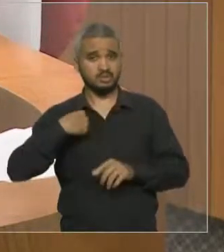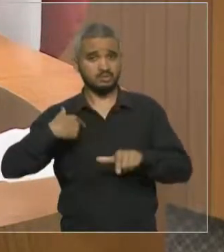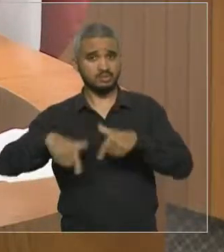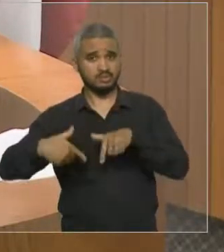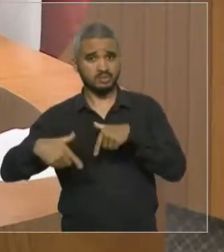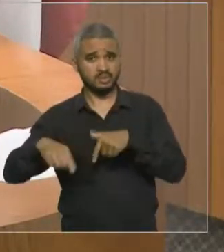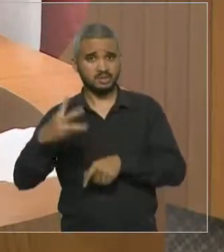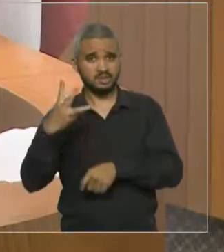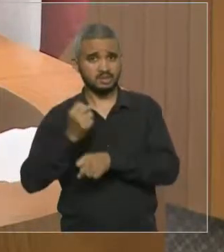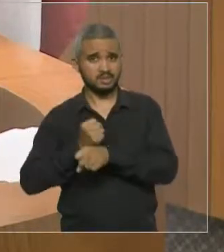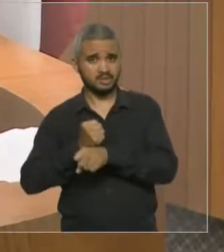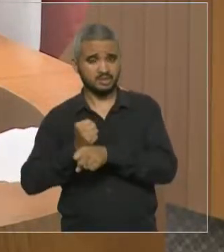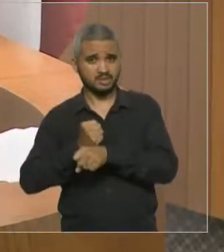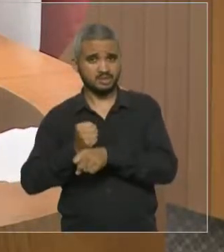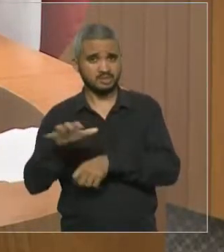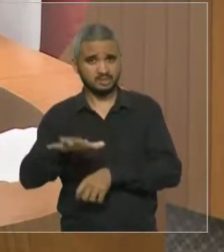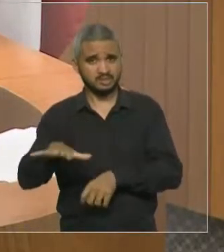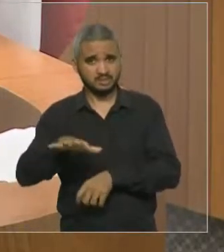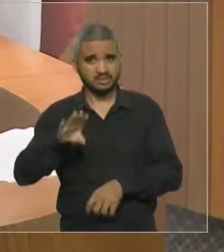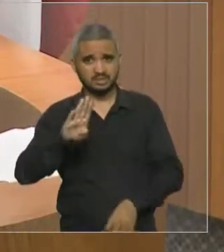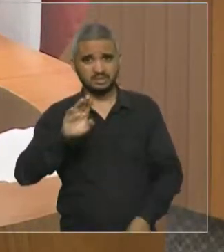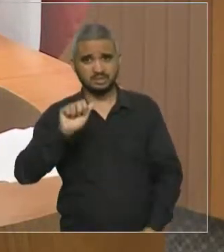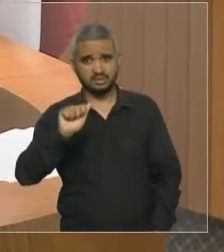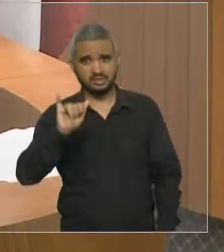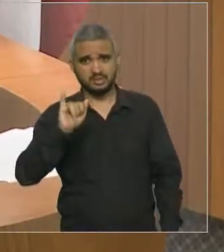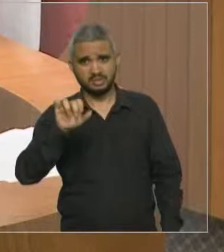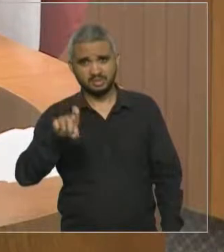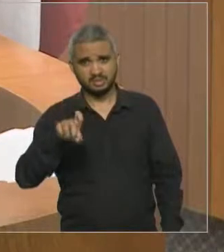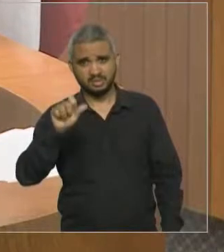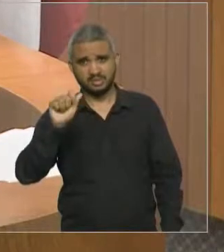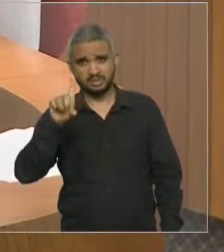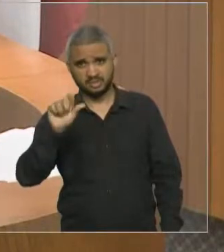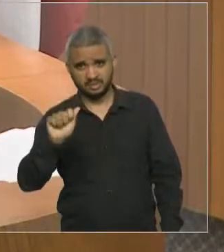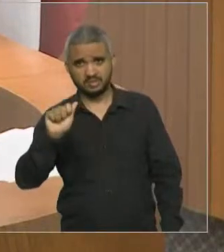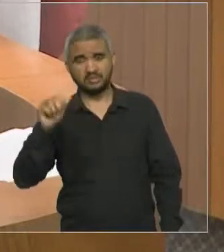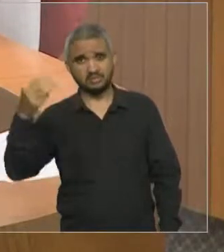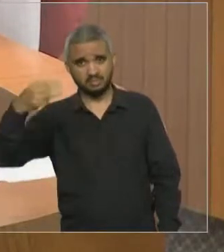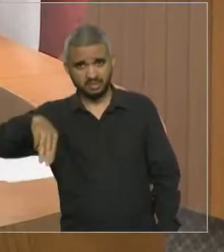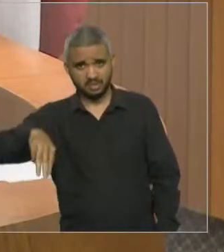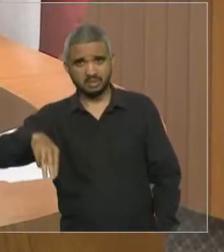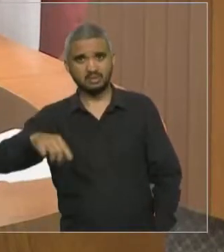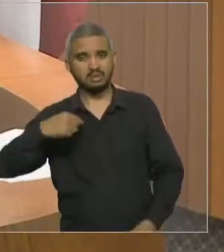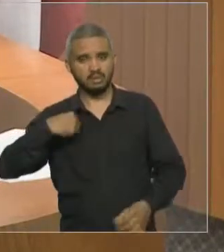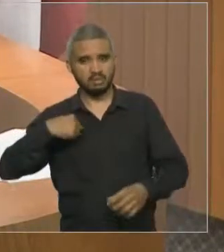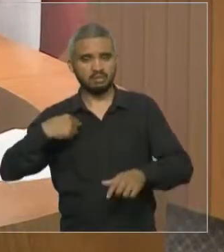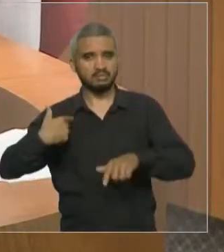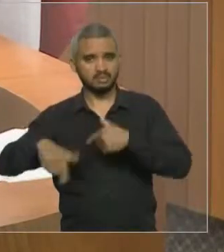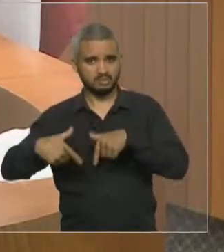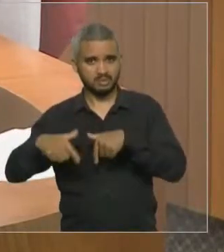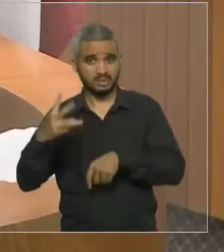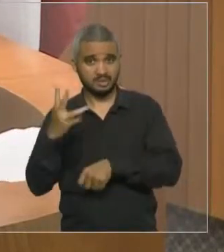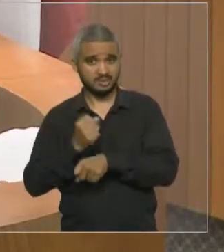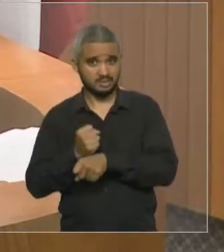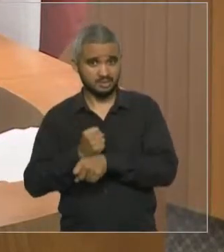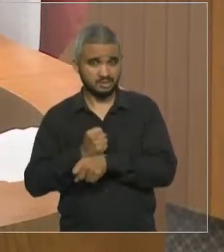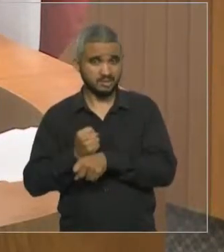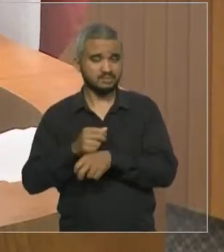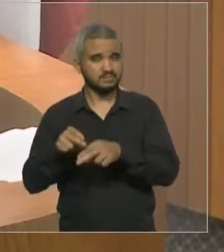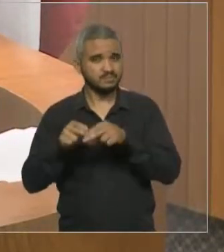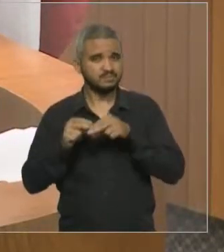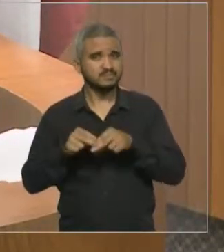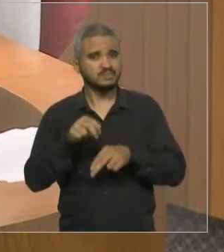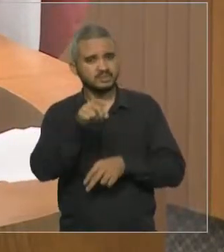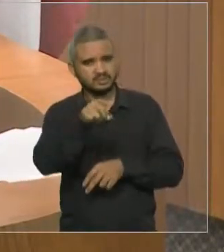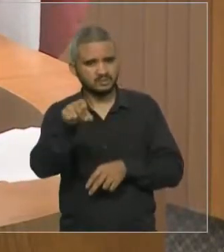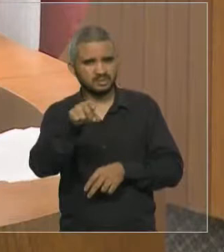ataque sabe das dificuldades que o médico às vezes no translado de seu plantão ele tem para chegar ao trabalho isso é